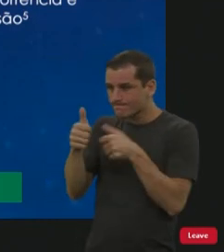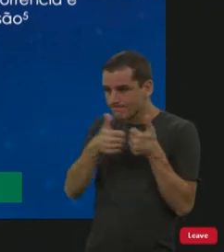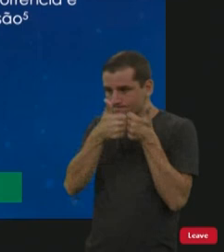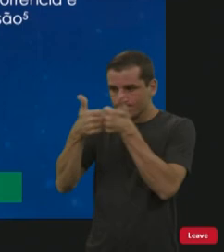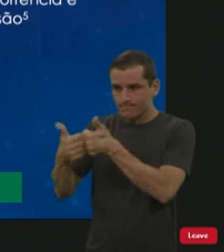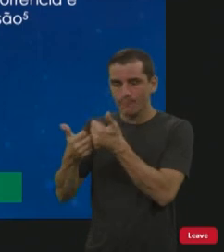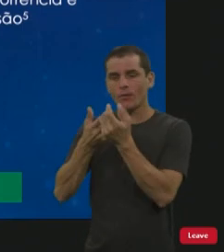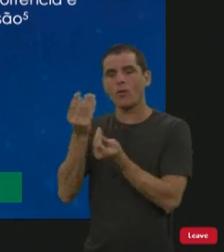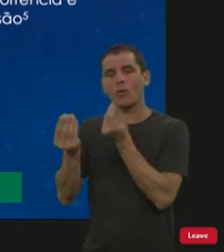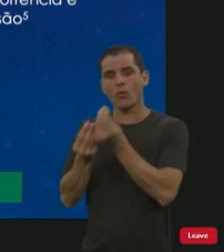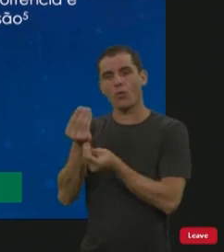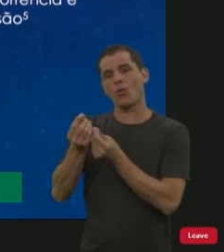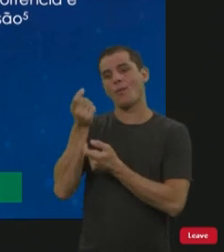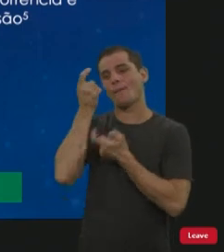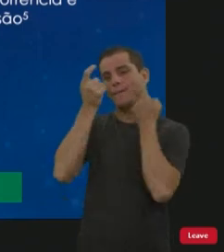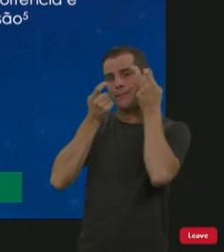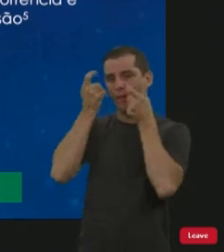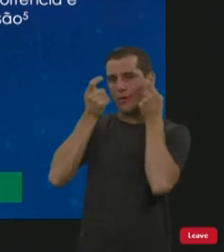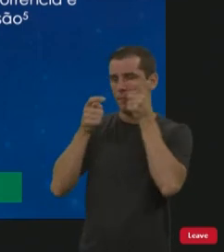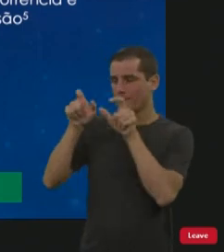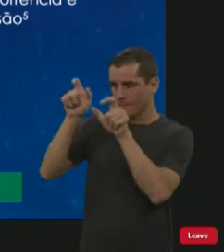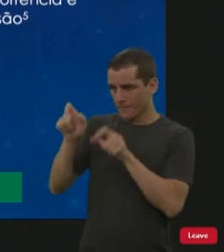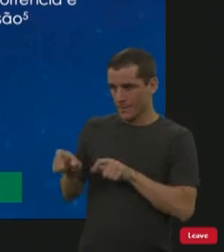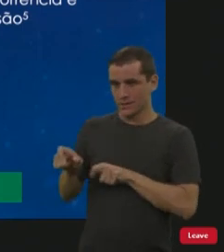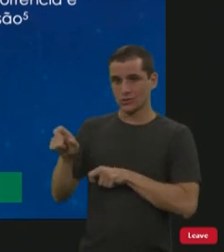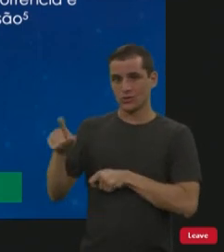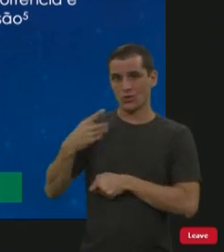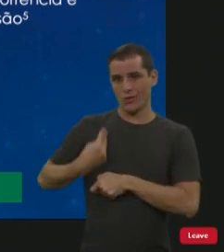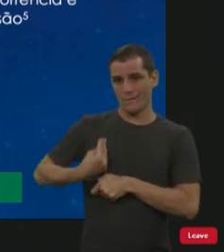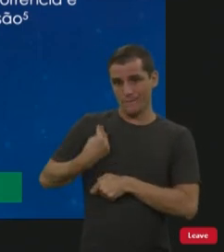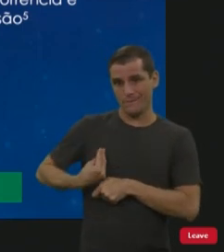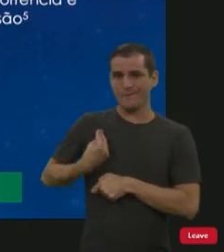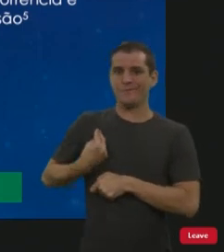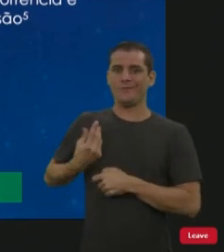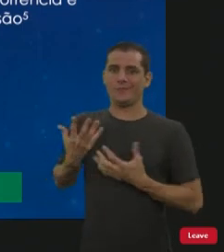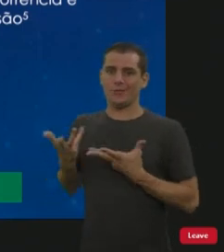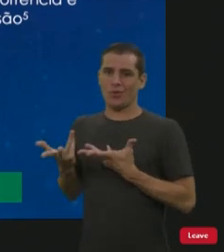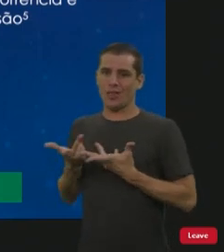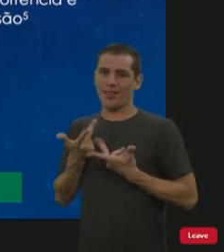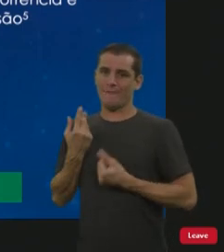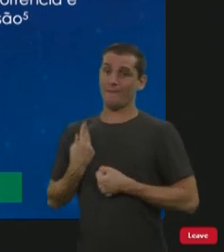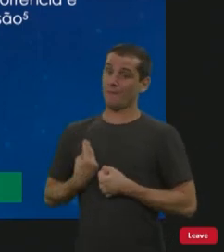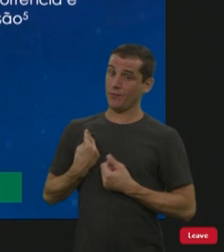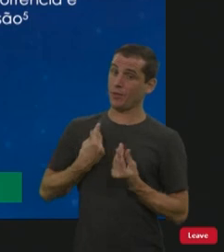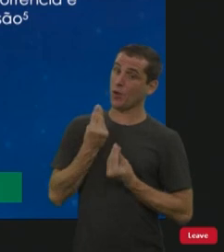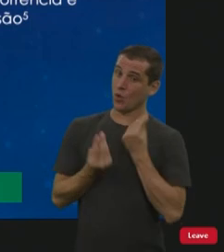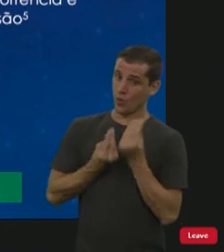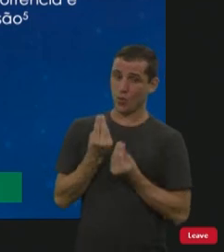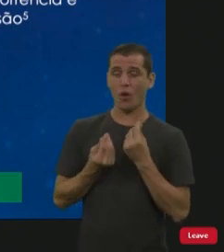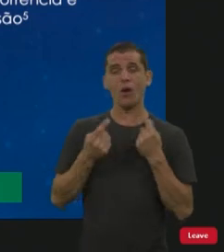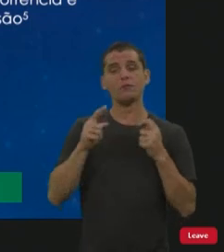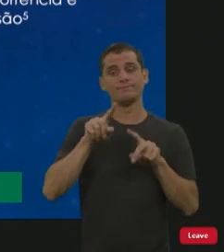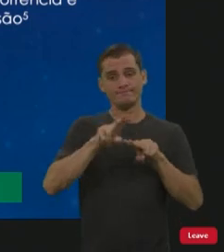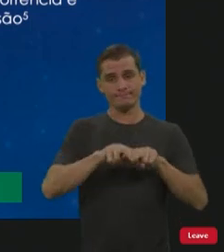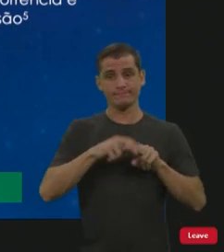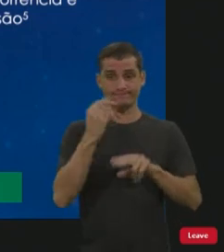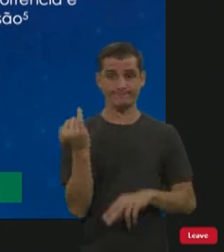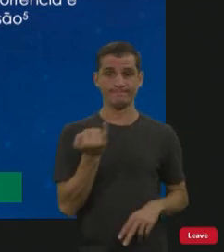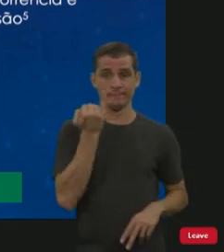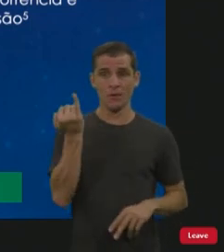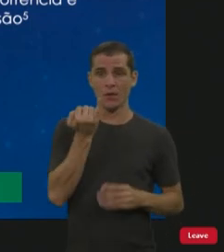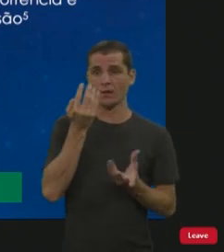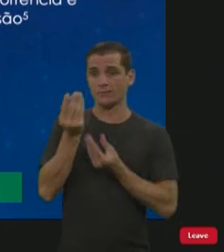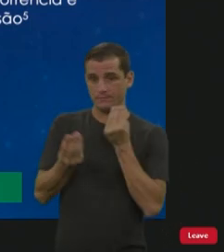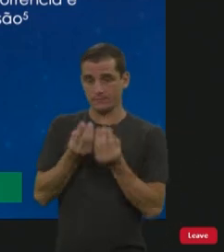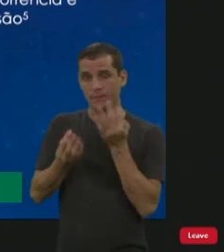em cima e preocupada com essa qualidade de vida aí. Por isso que é importante a gente sempre estar fazendo o